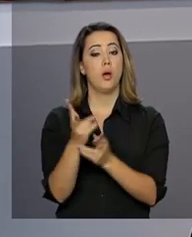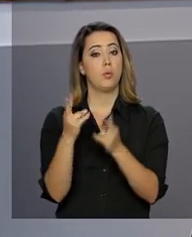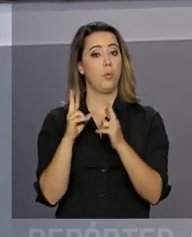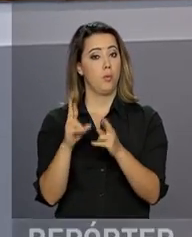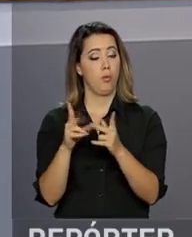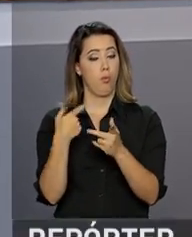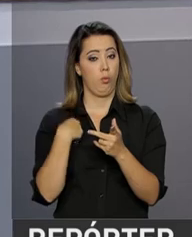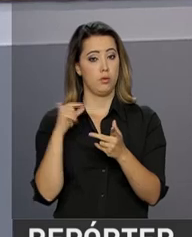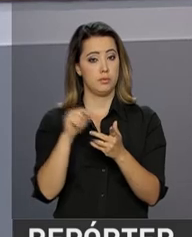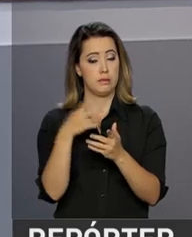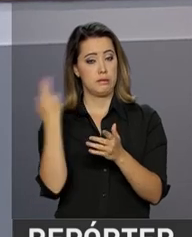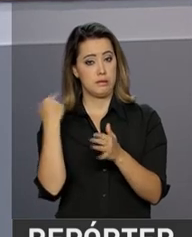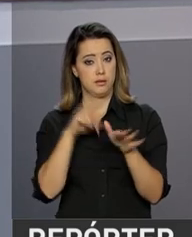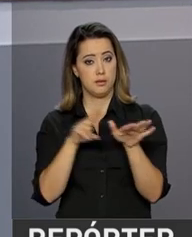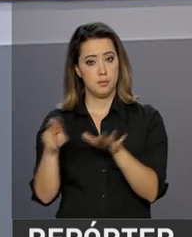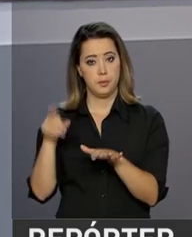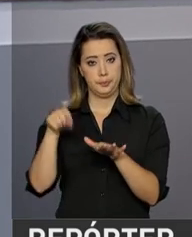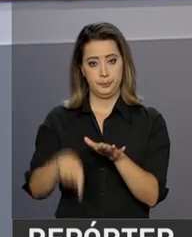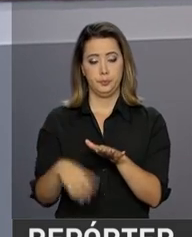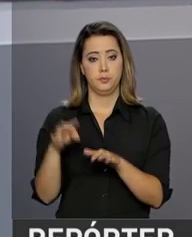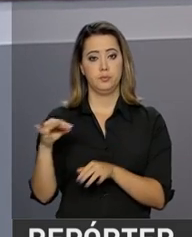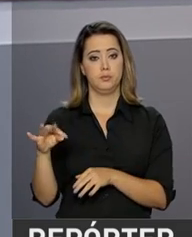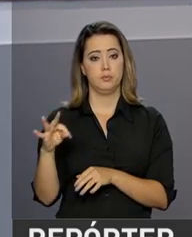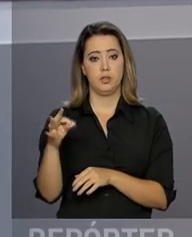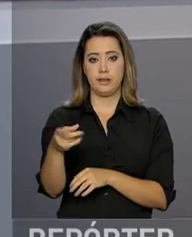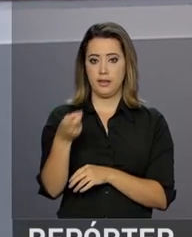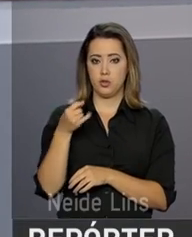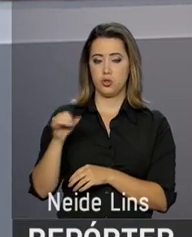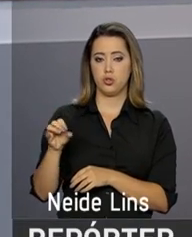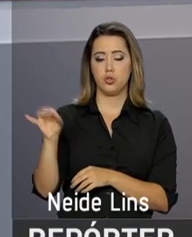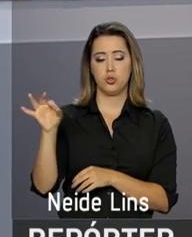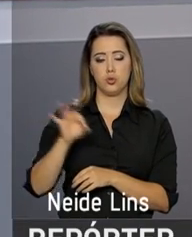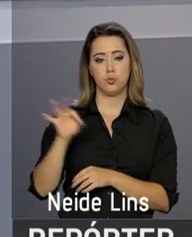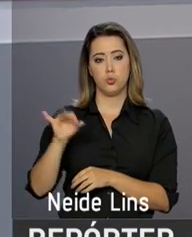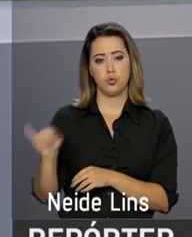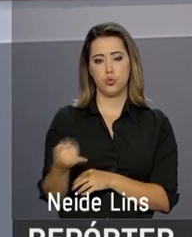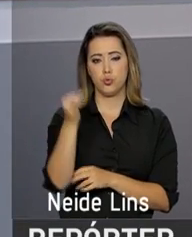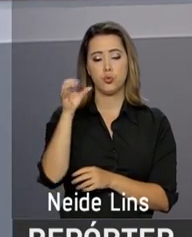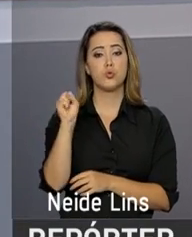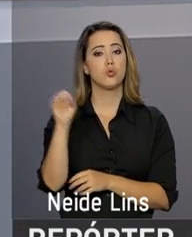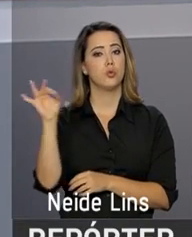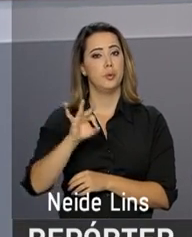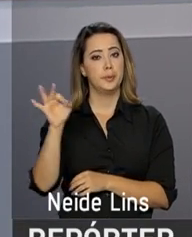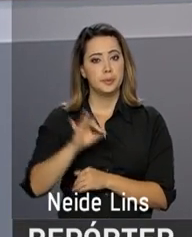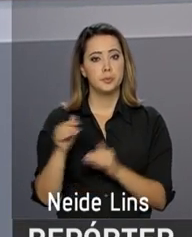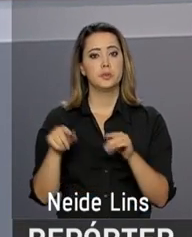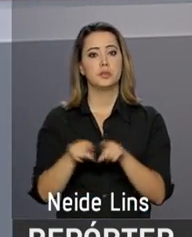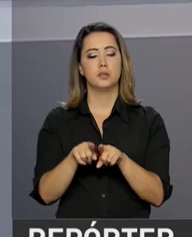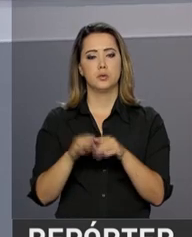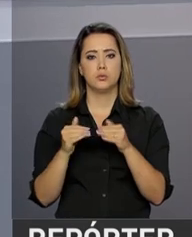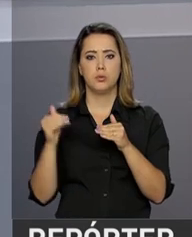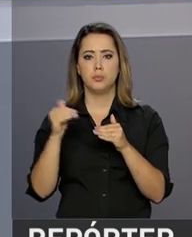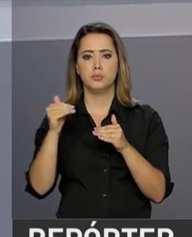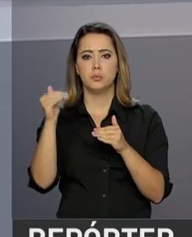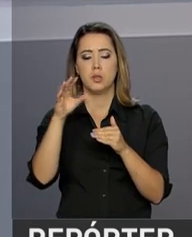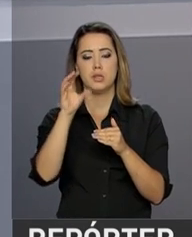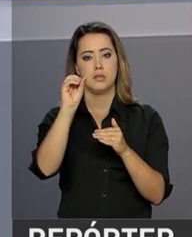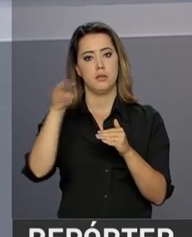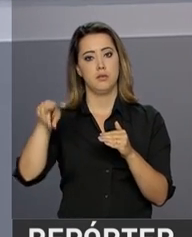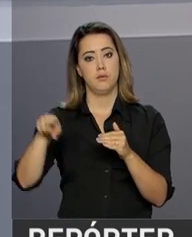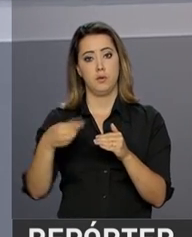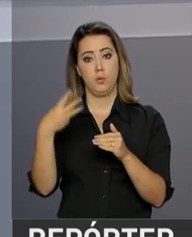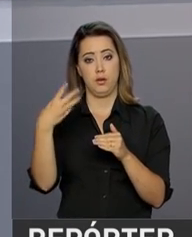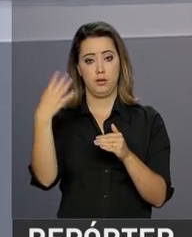expectativas da semana passada para a taxa de juros de 88% e crescimento de 0,34 do